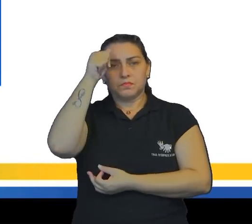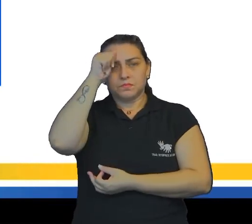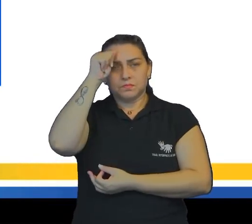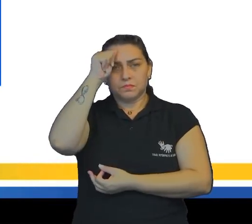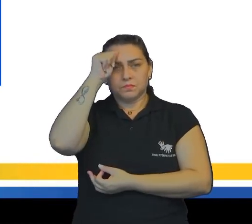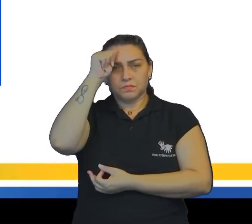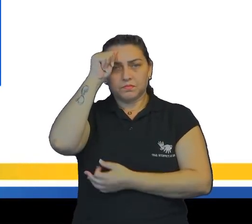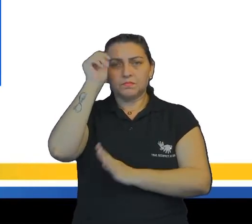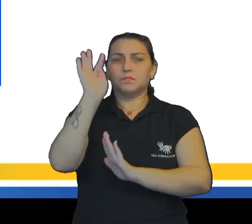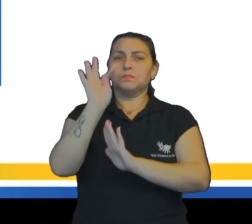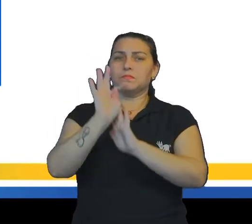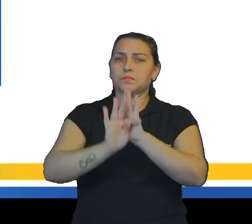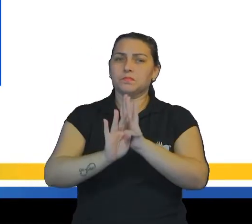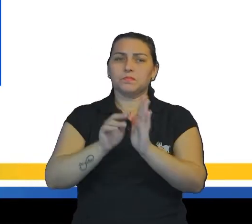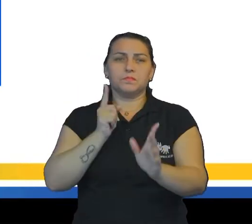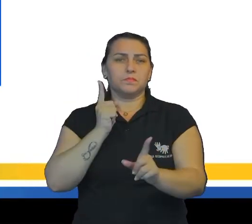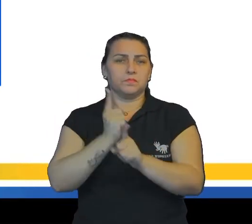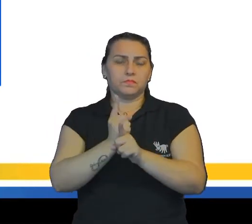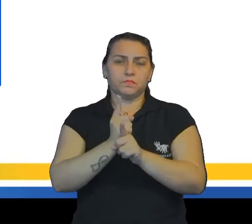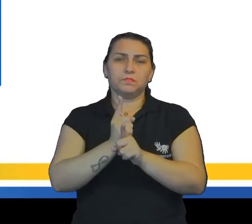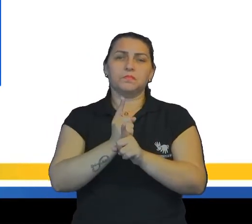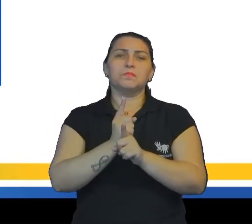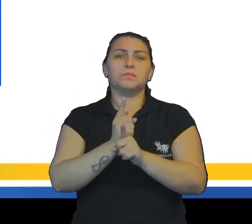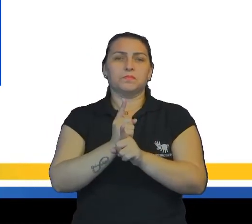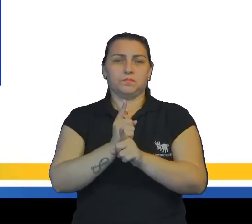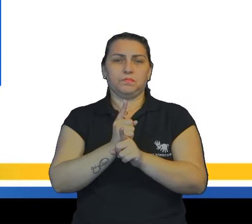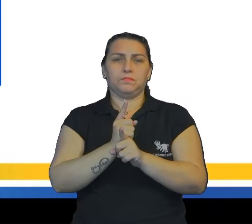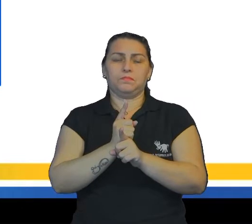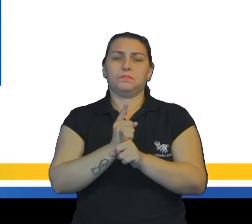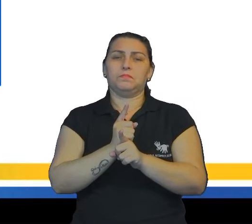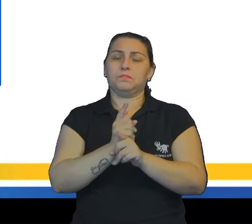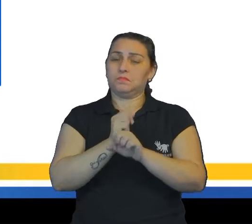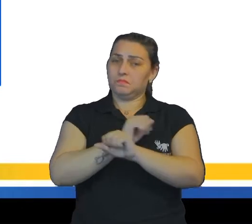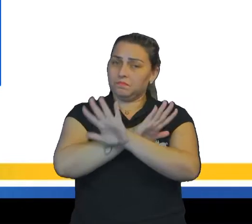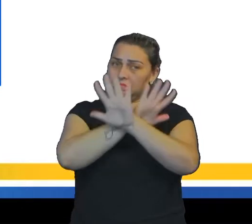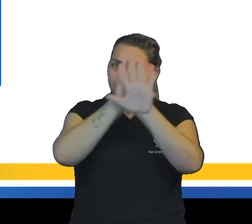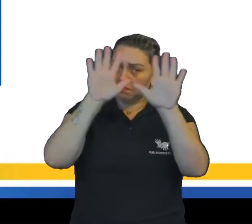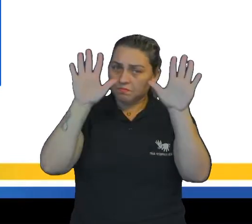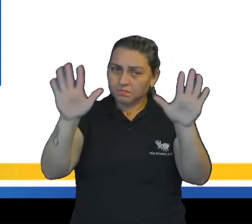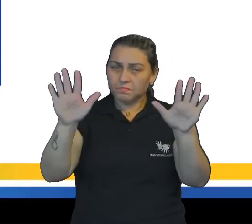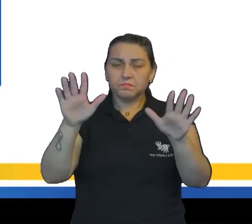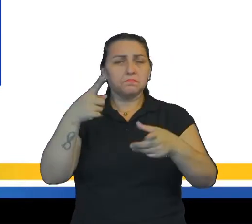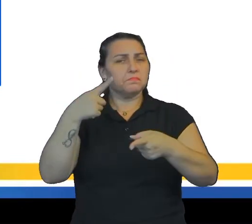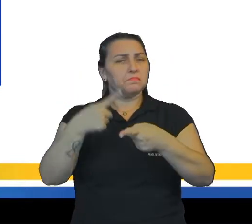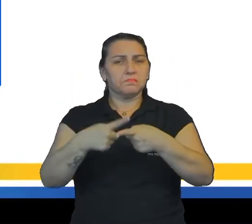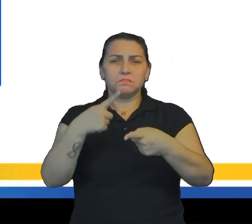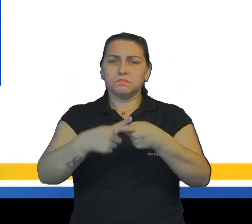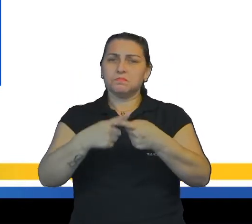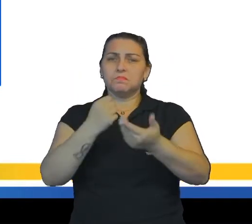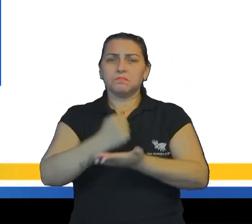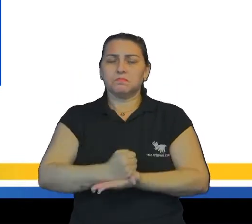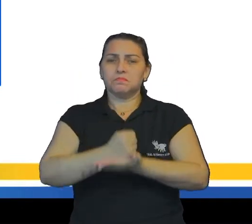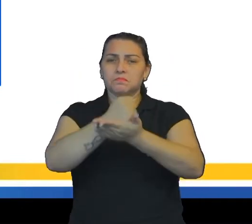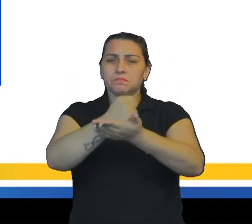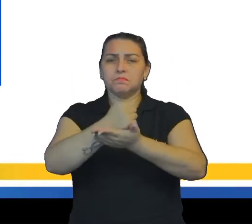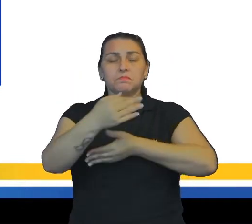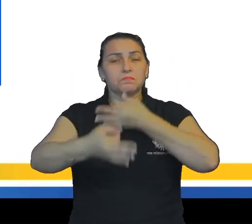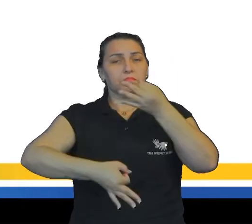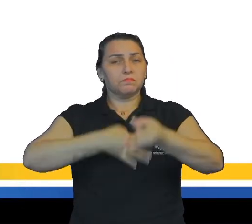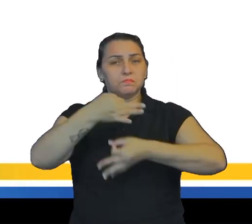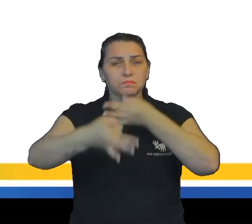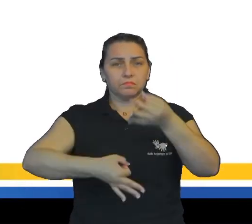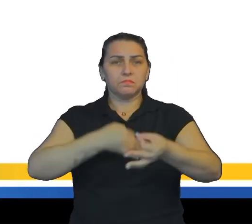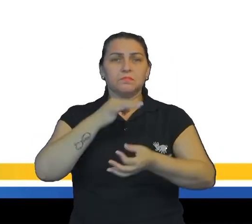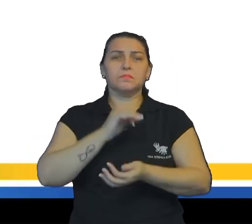É quando o autor do texto encontra um ponto lógico que deixa óbvio e claro o porquê de defender aquele ponto